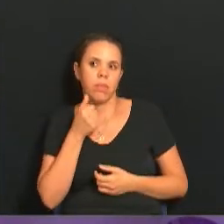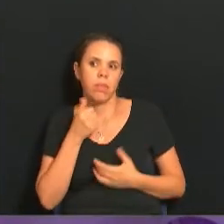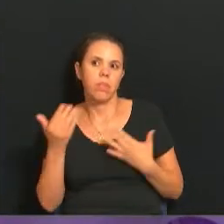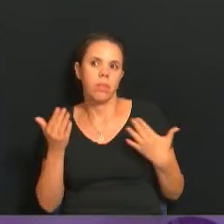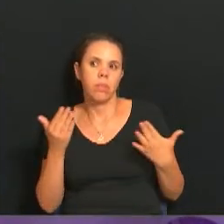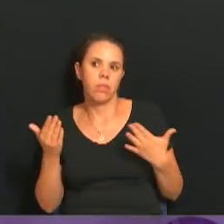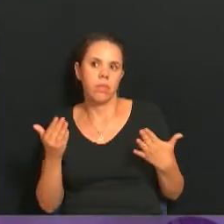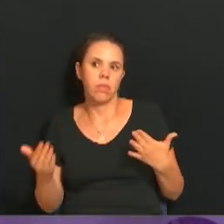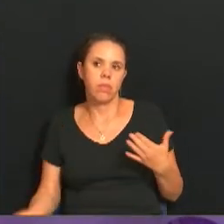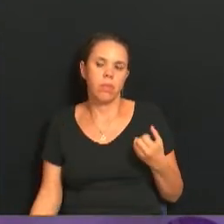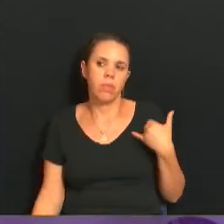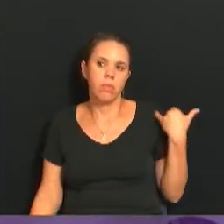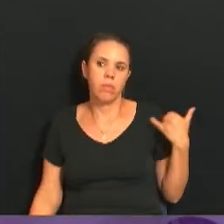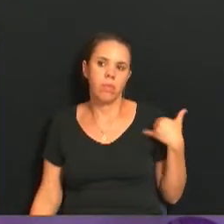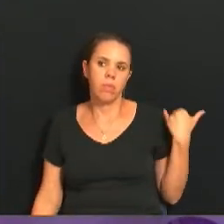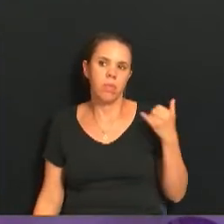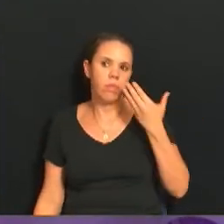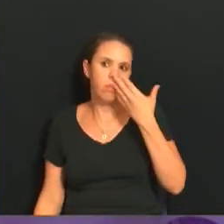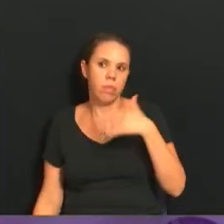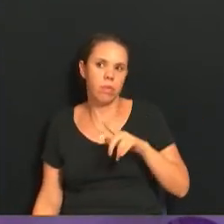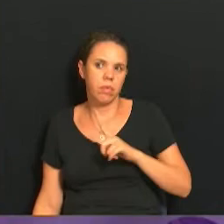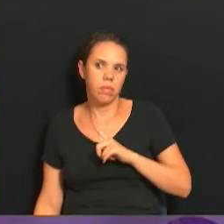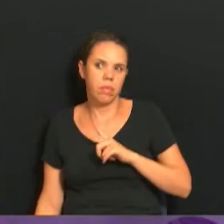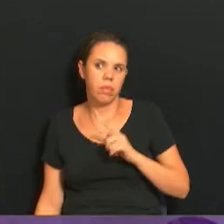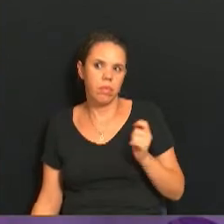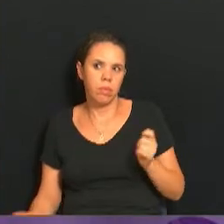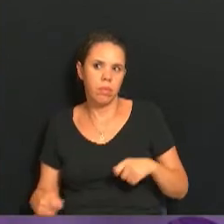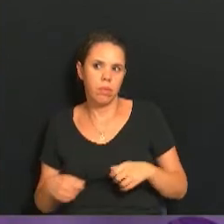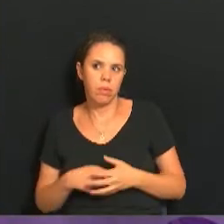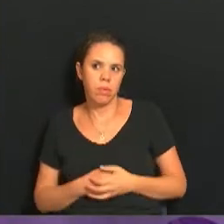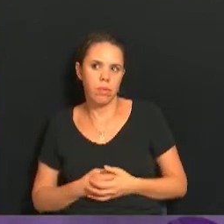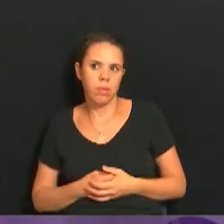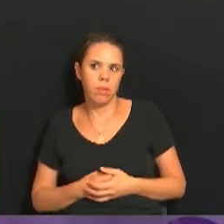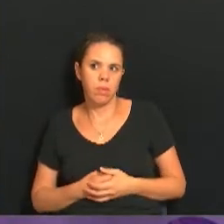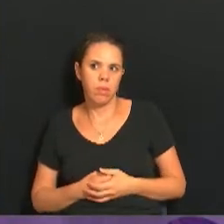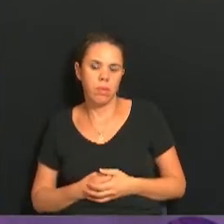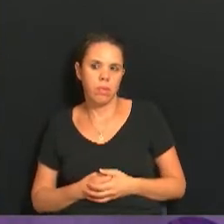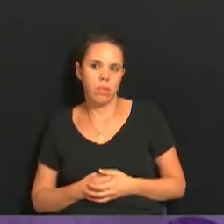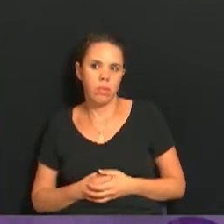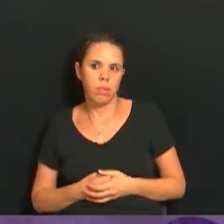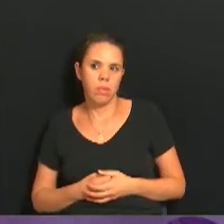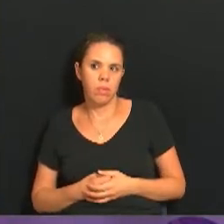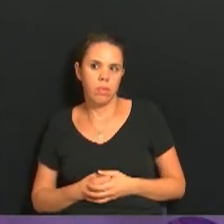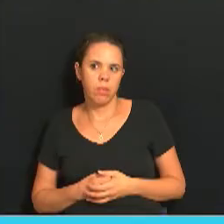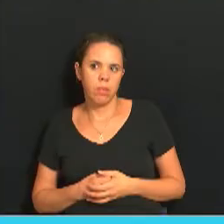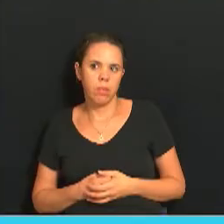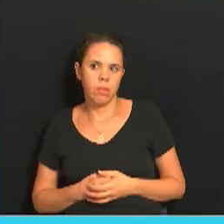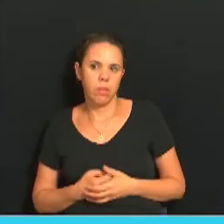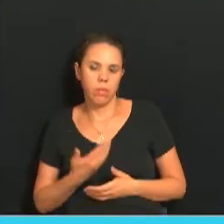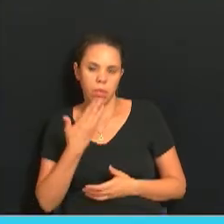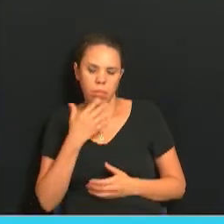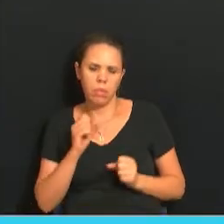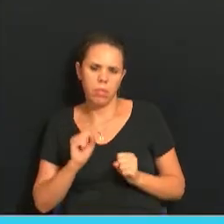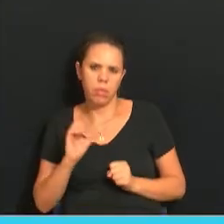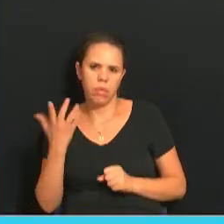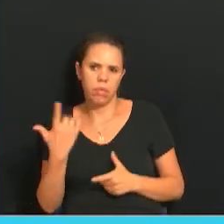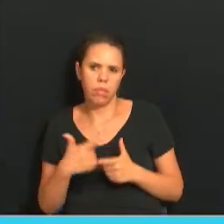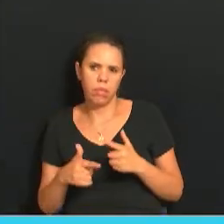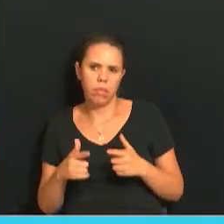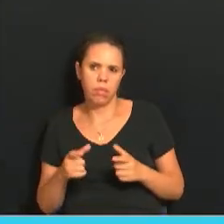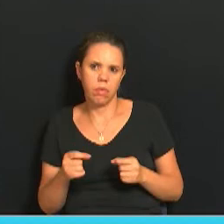Tem uma faixa etária? Criança também pode ter? Veja, a criança também pode ter o câncer renal, só que é